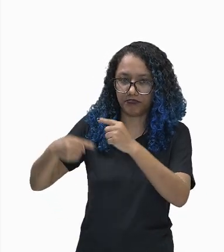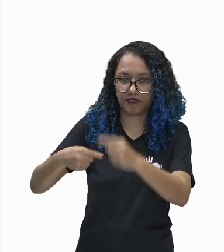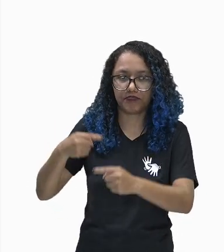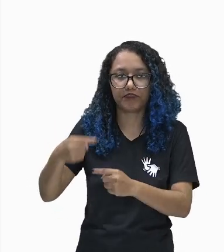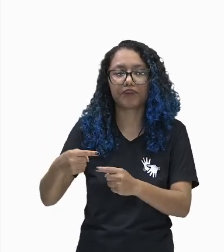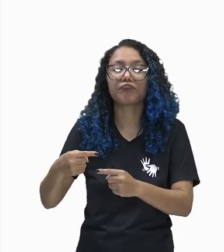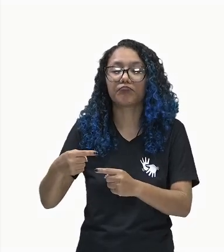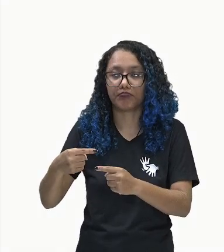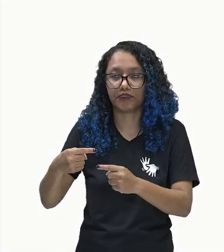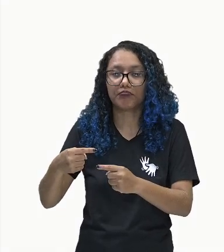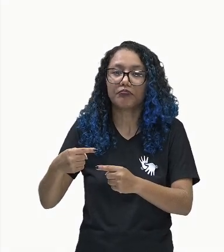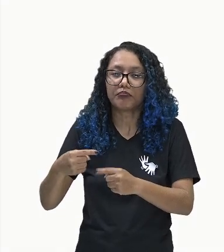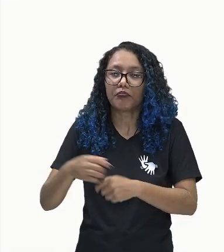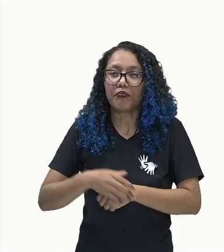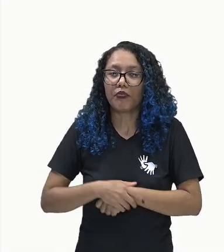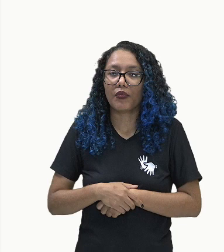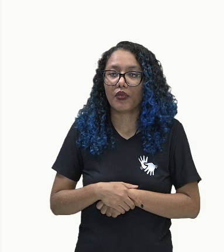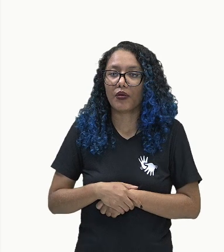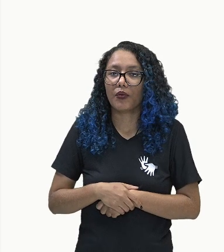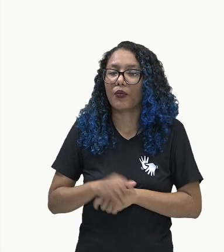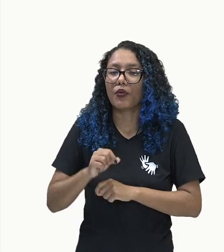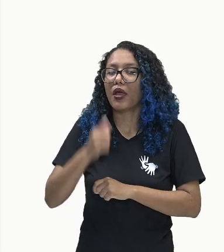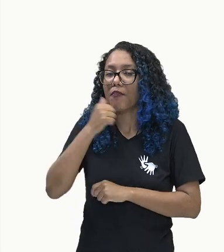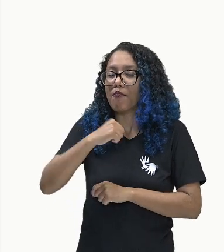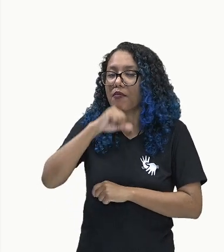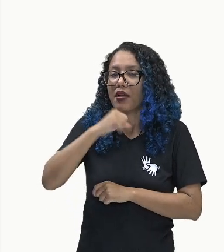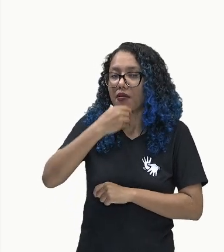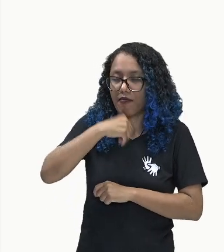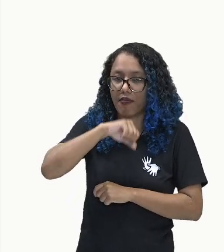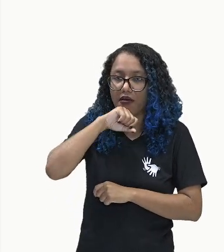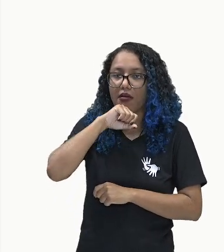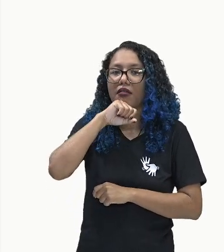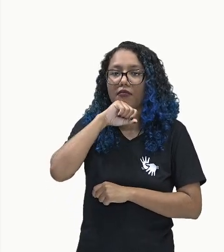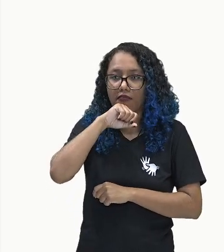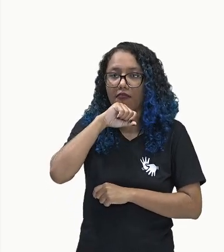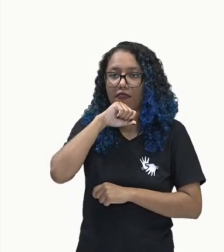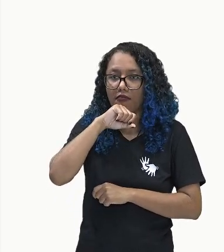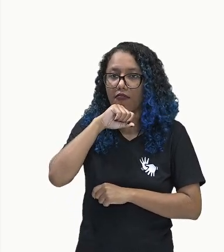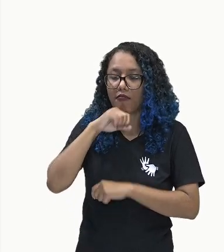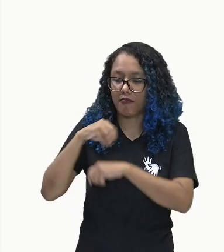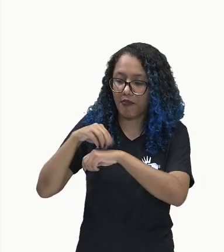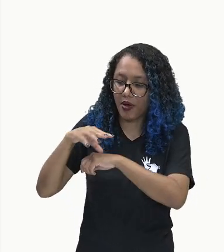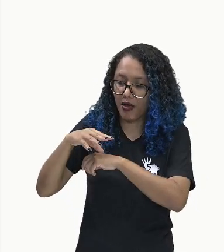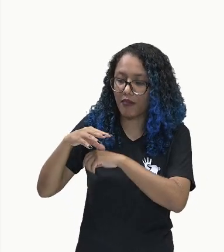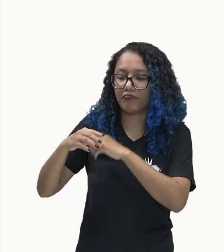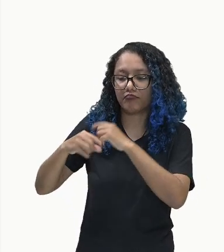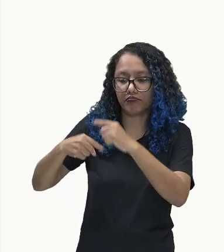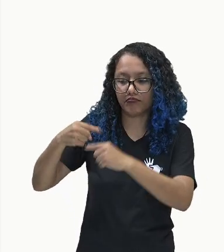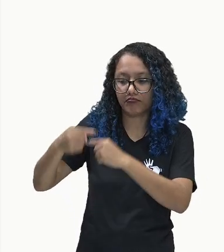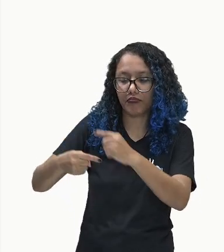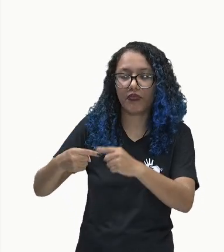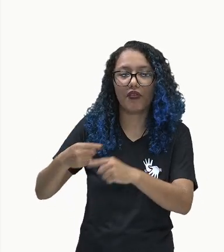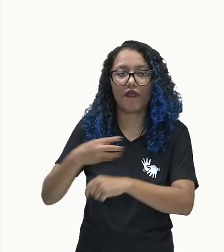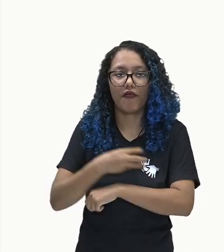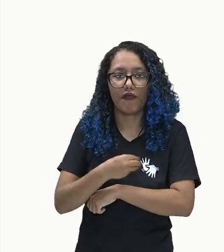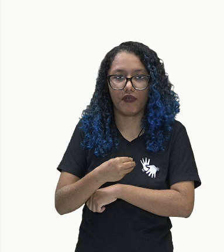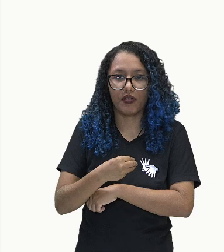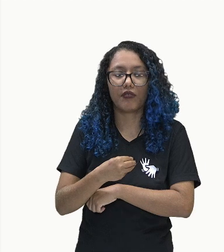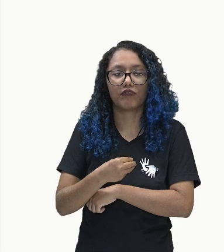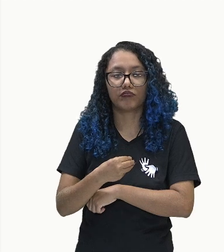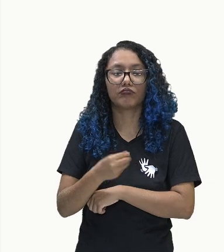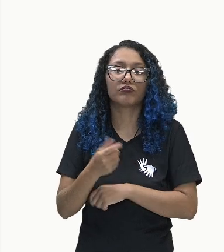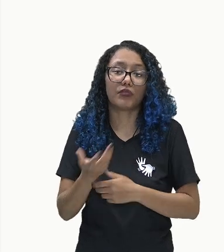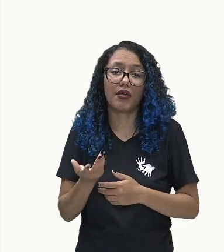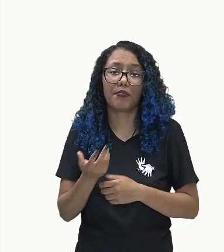ou características dos pais. E aqui eu estou falando do pai e